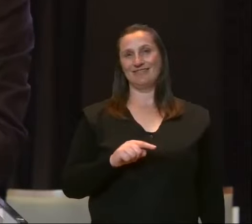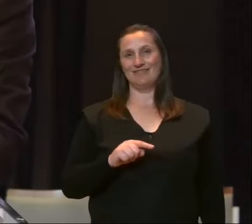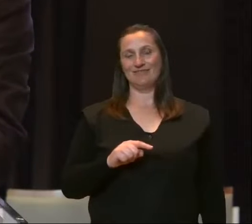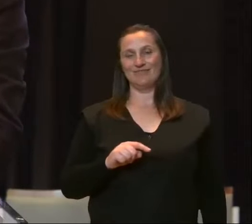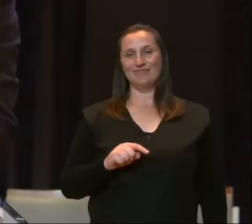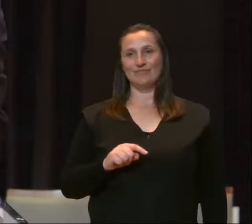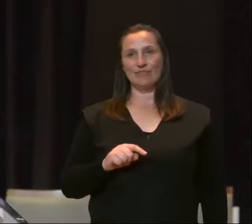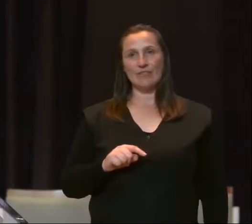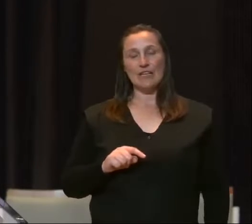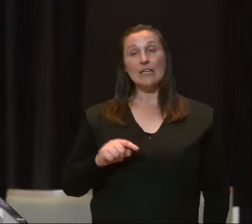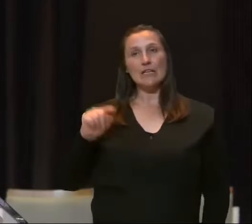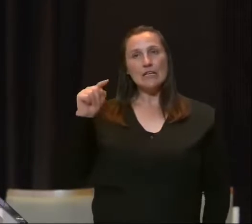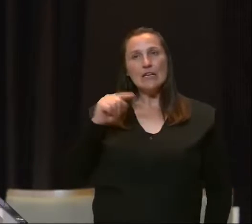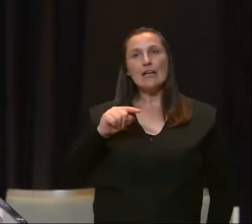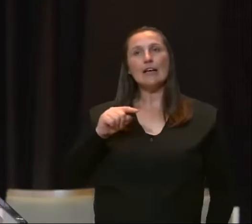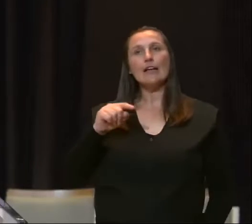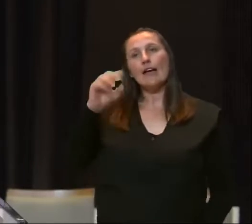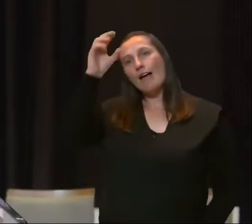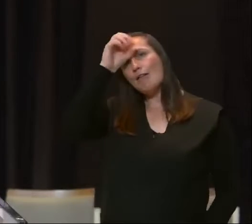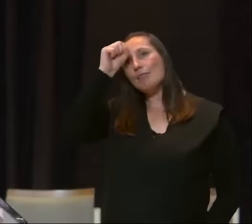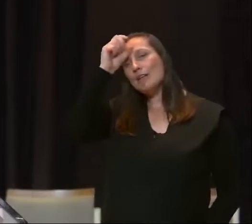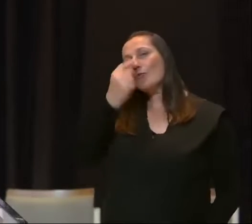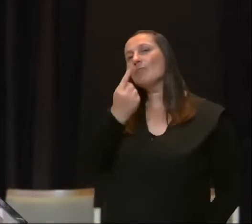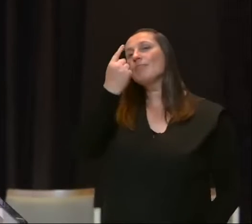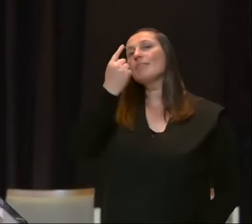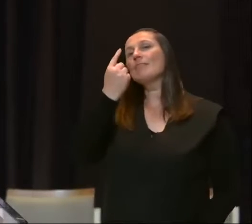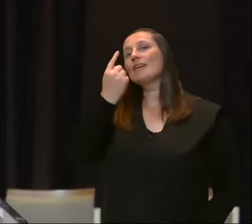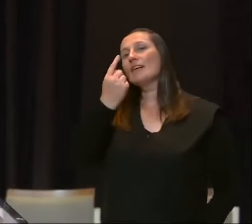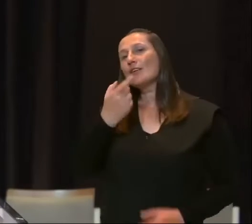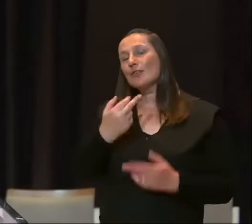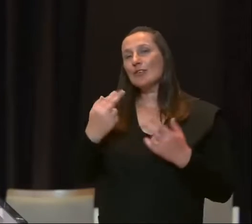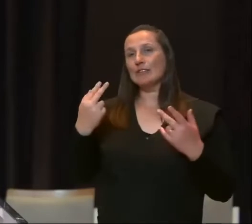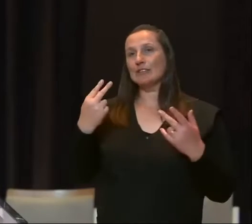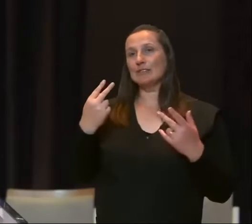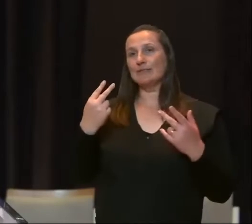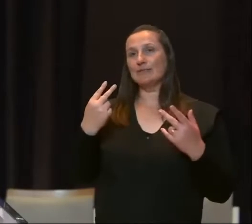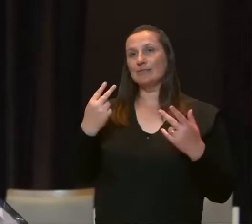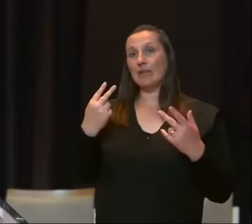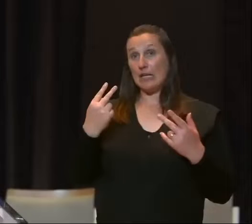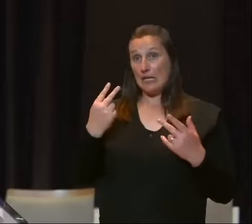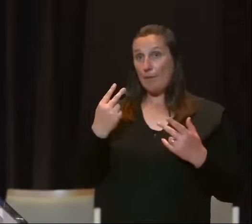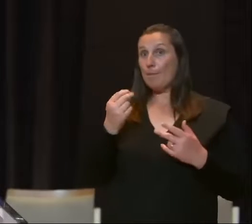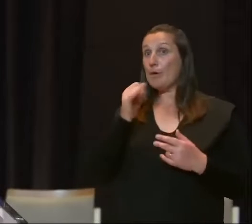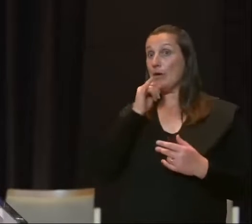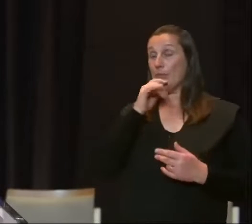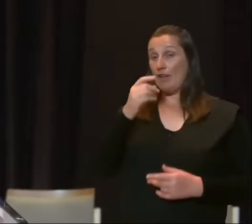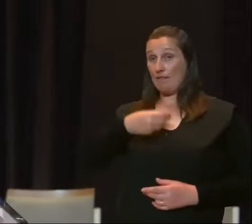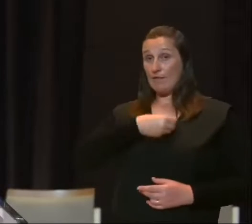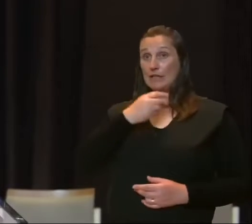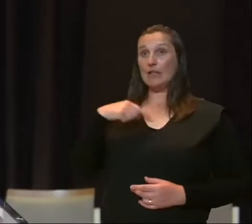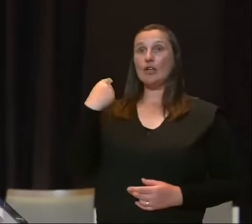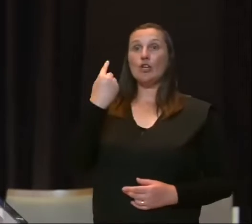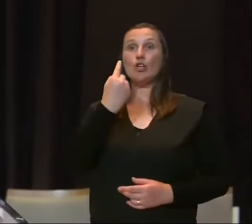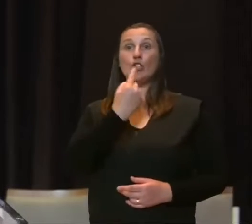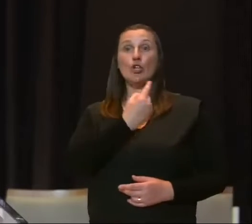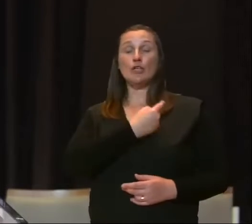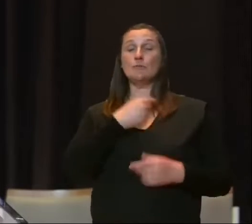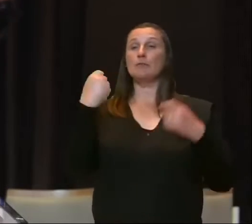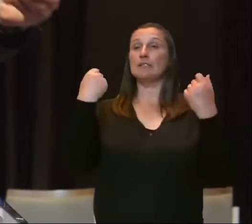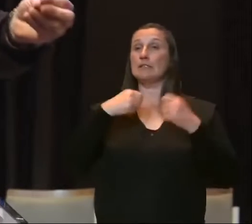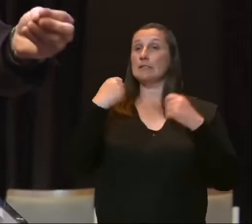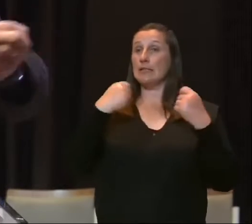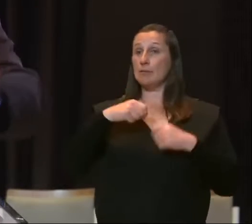Sabe, na vida, a gente tem que aprender uma dança, ele falou. A dança entre a fé